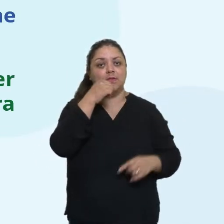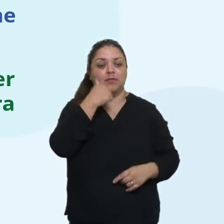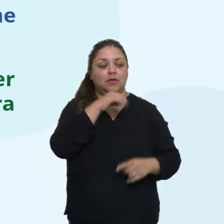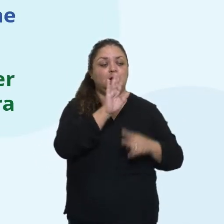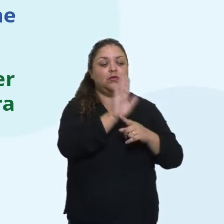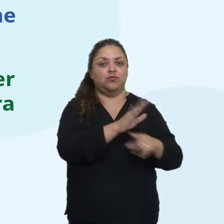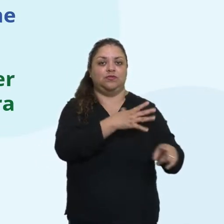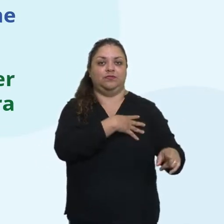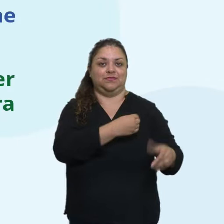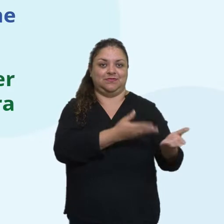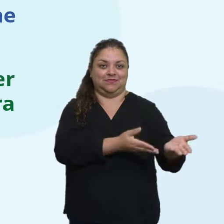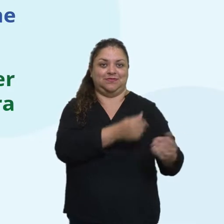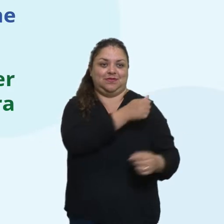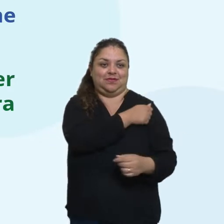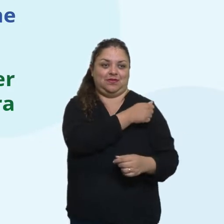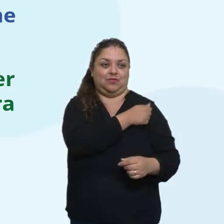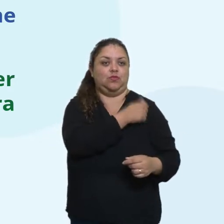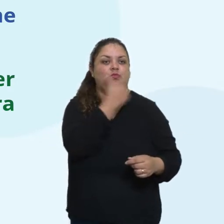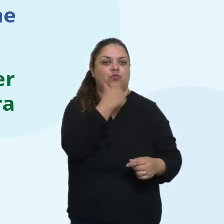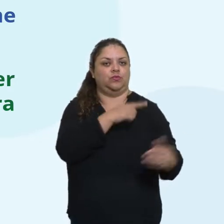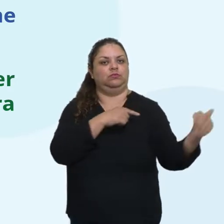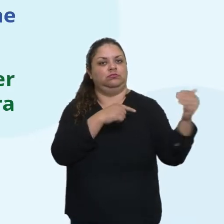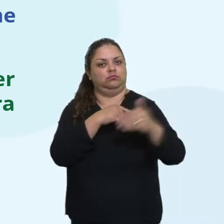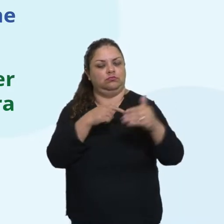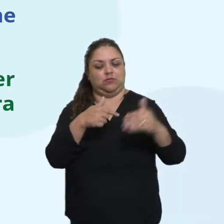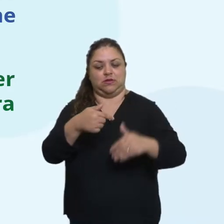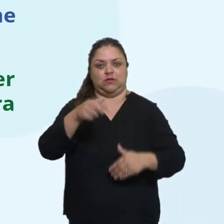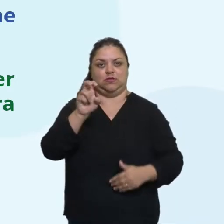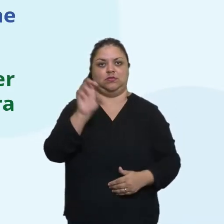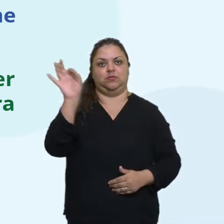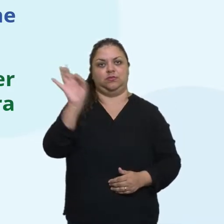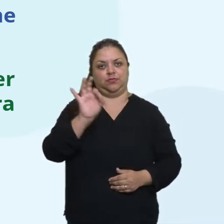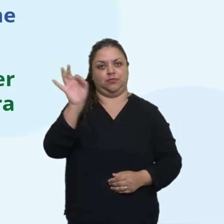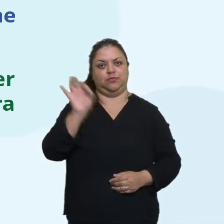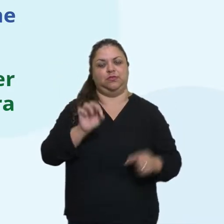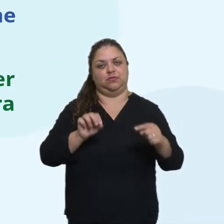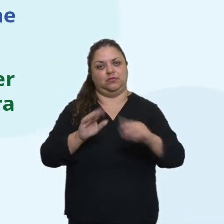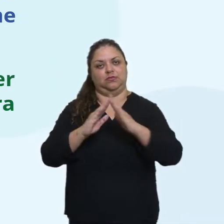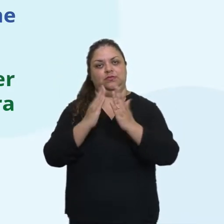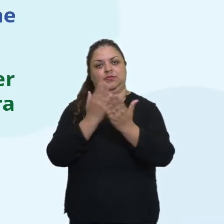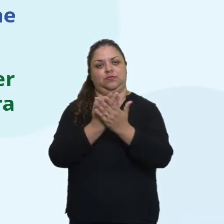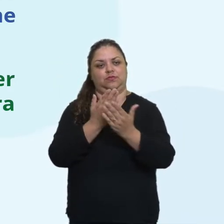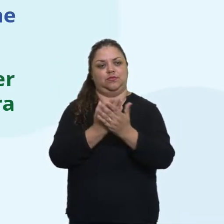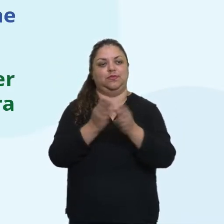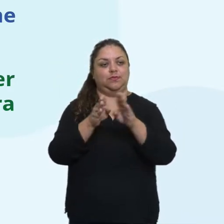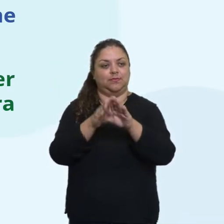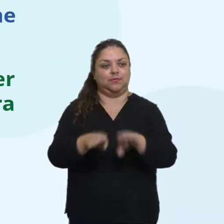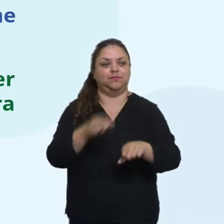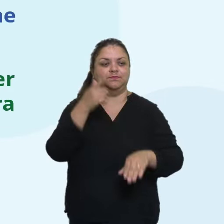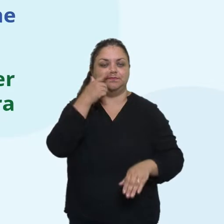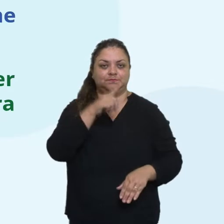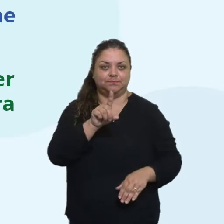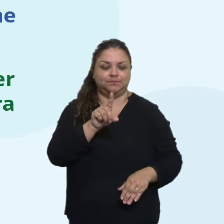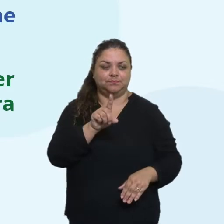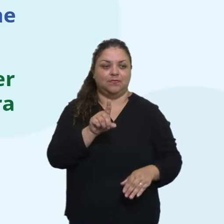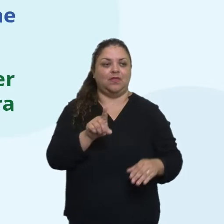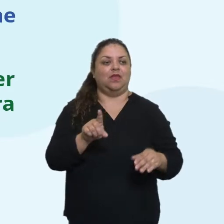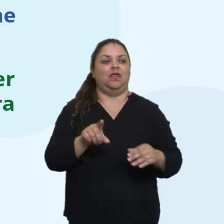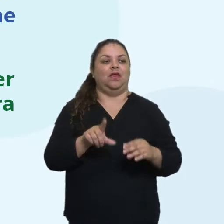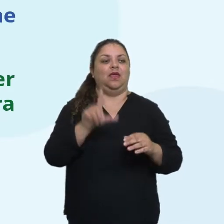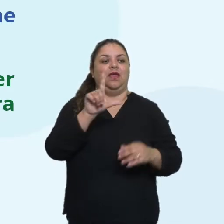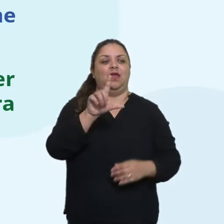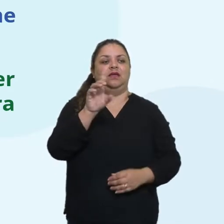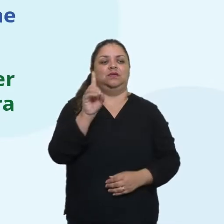será essencial que atinge aí 75 por cento de frequência total da carga horária letiva e a gente precisa compreender o que que é a LDB